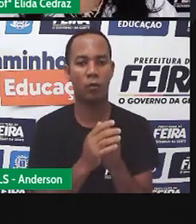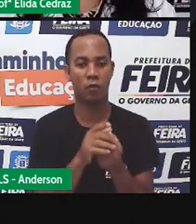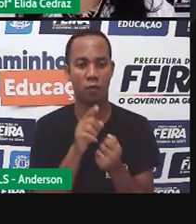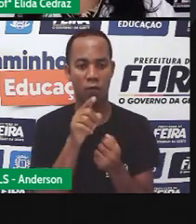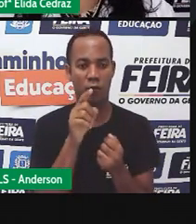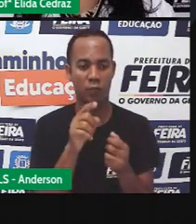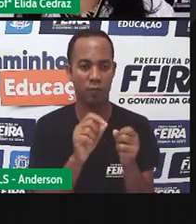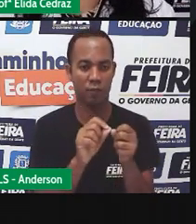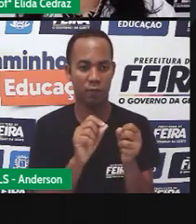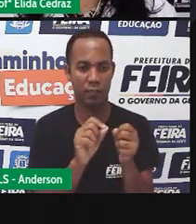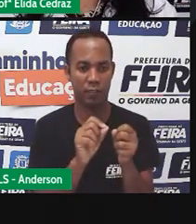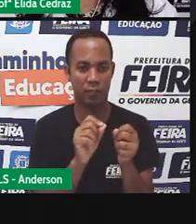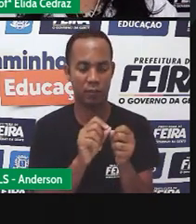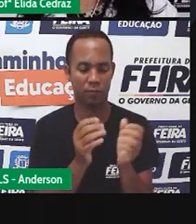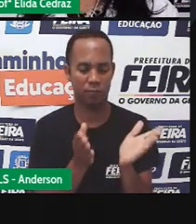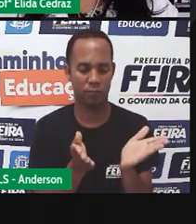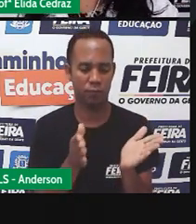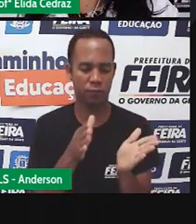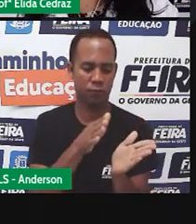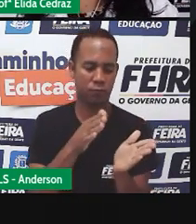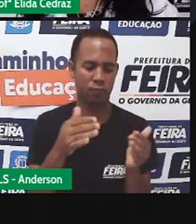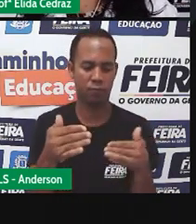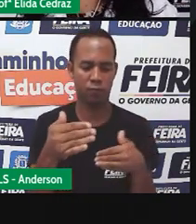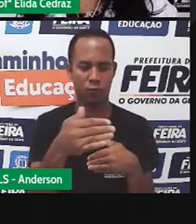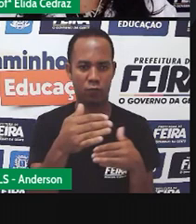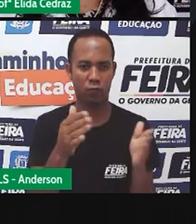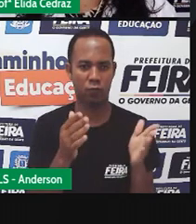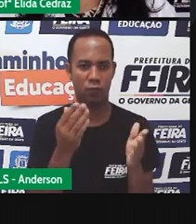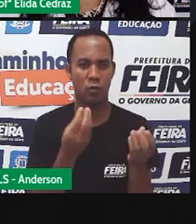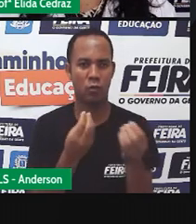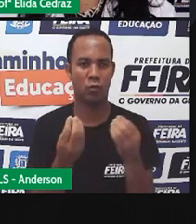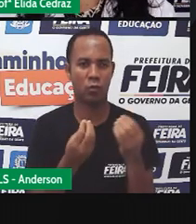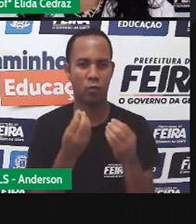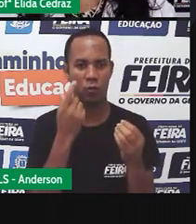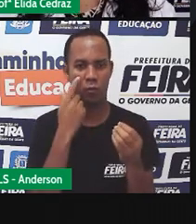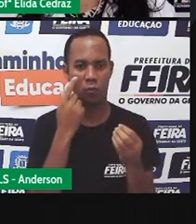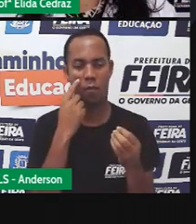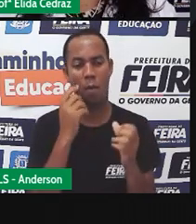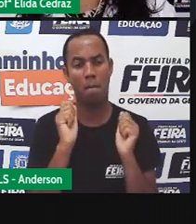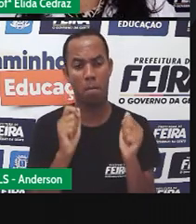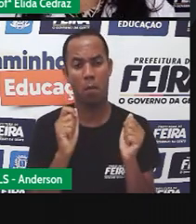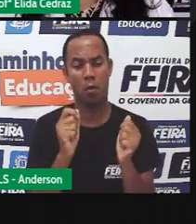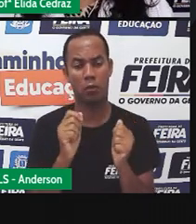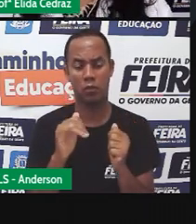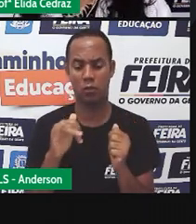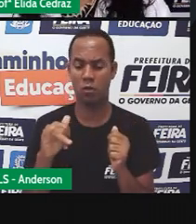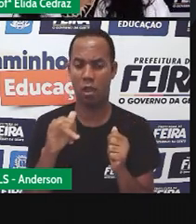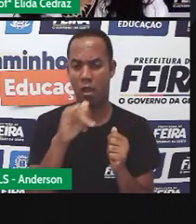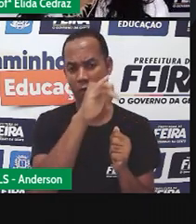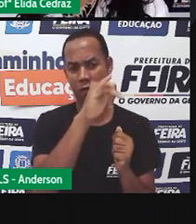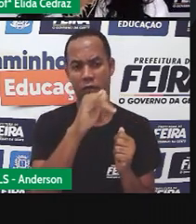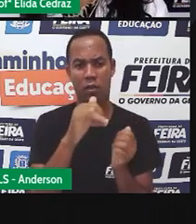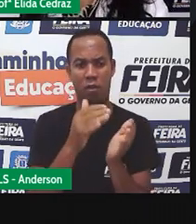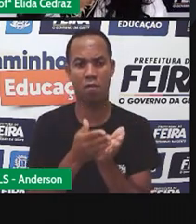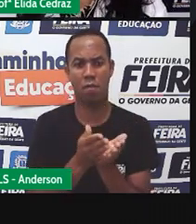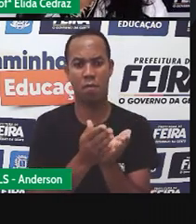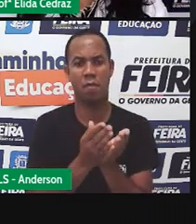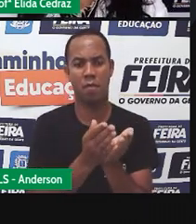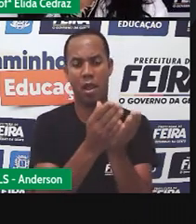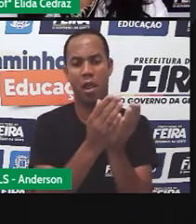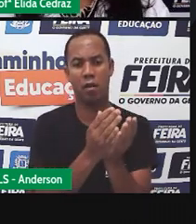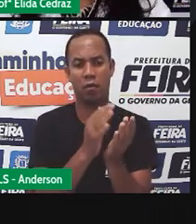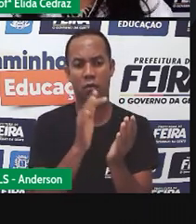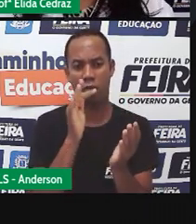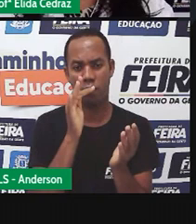a dobradura. Essa que a prof está sugerindo, o avião, o barco, a florzinha que a gente